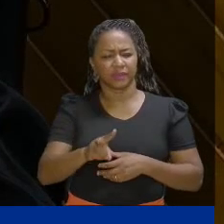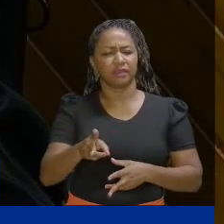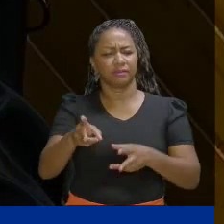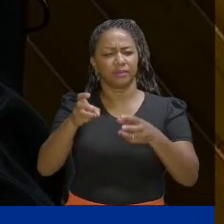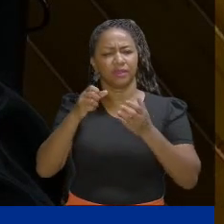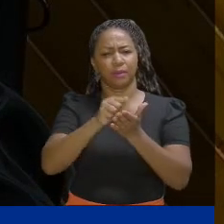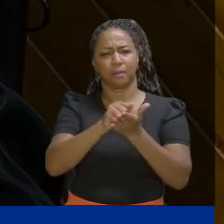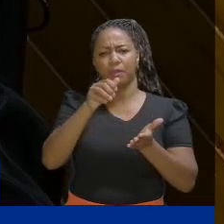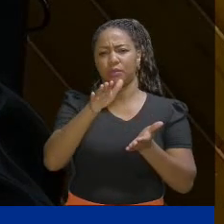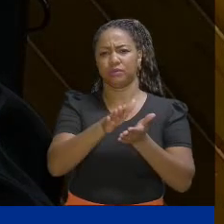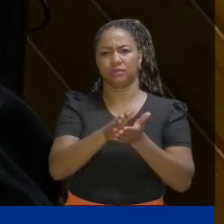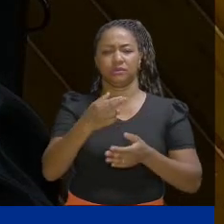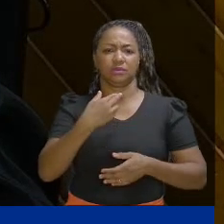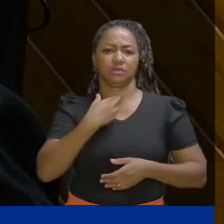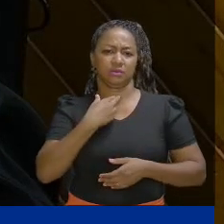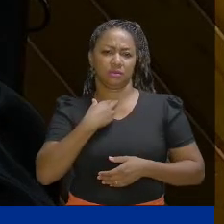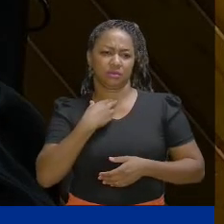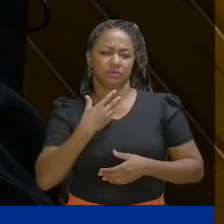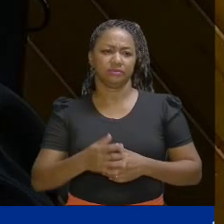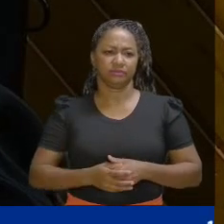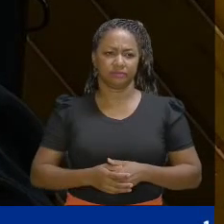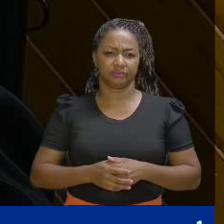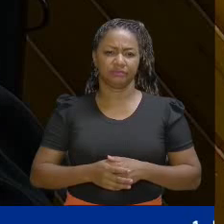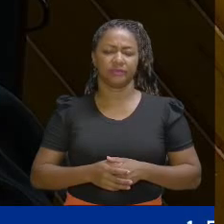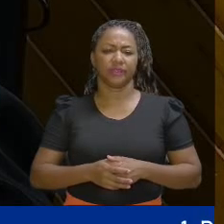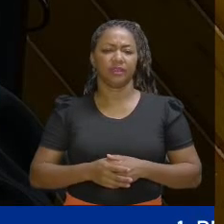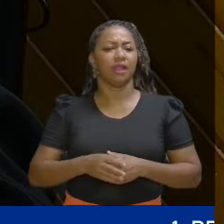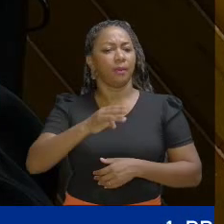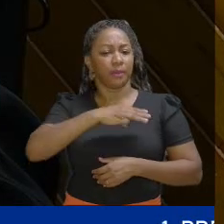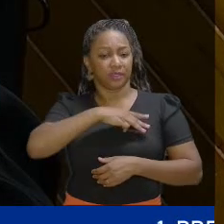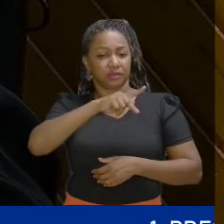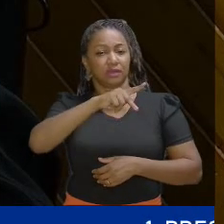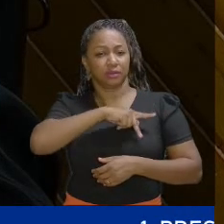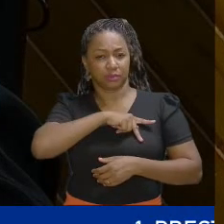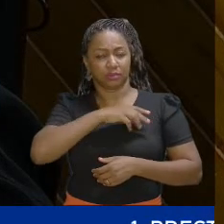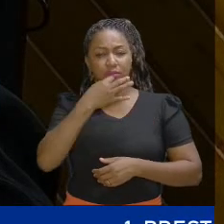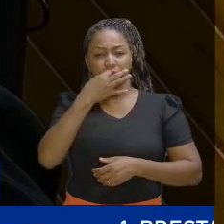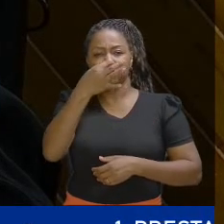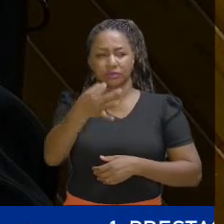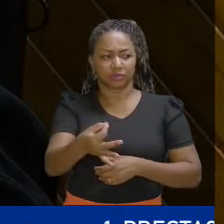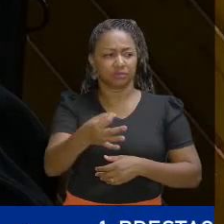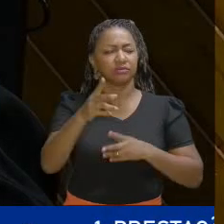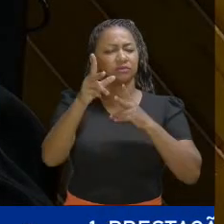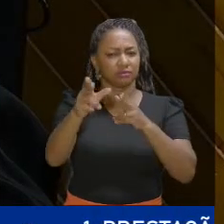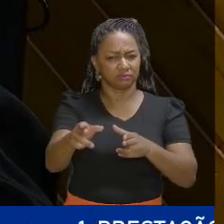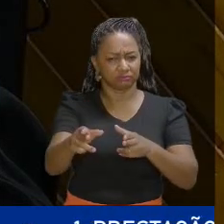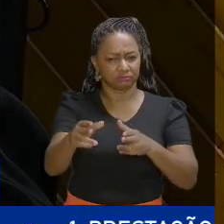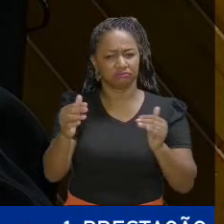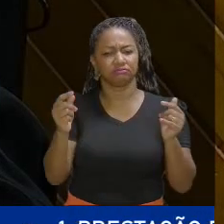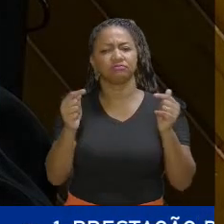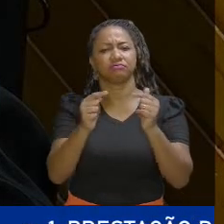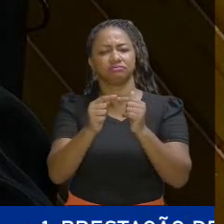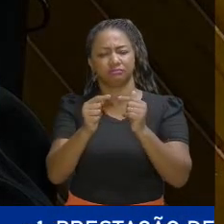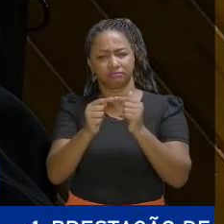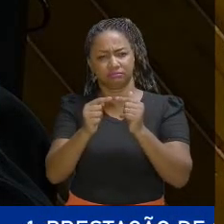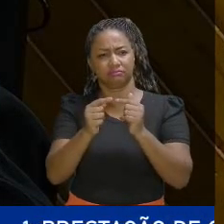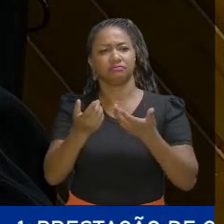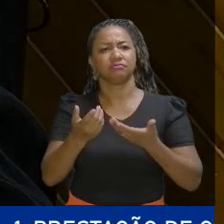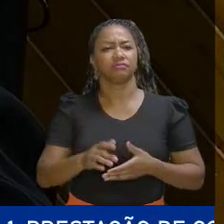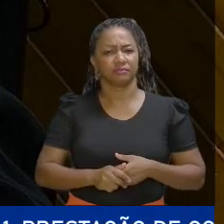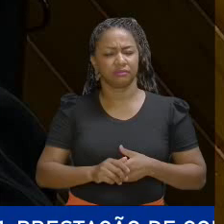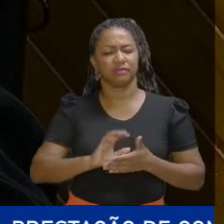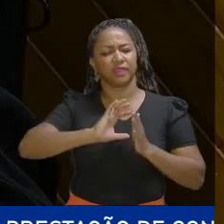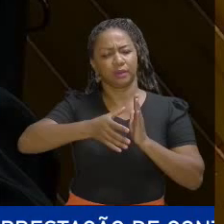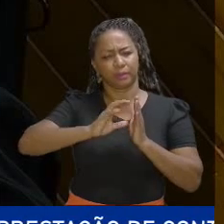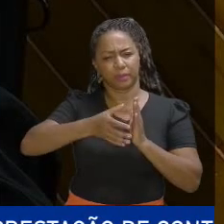de multas que não poderia ter sido feito. O Ministério Público apontou seu parecer no mesmo sentido, e mesmo entendendo que o